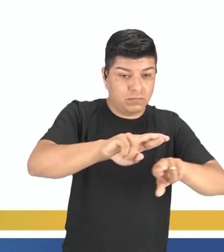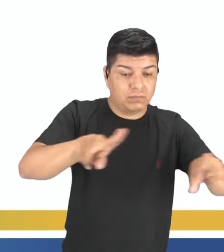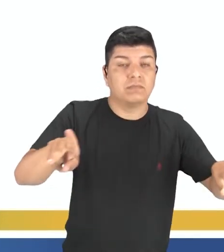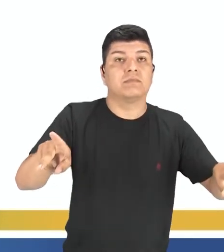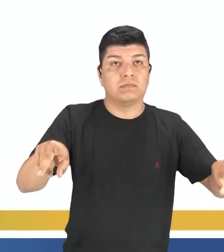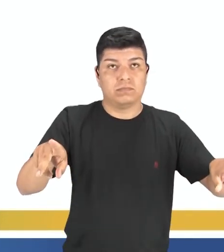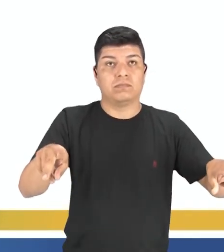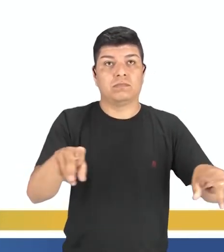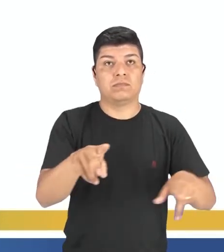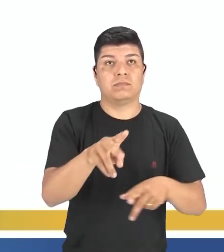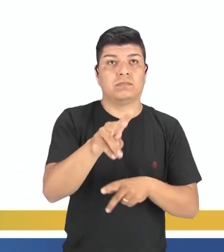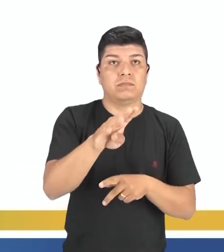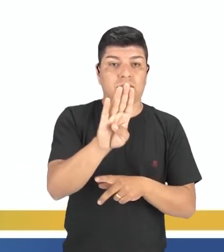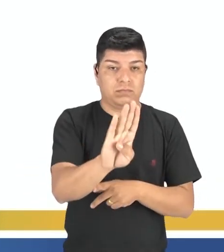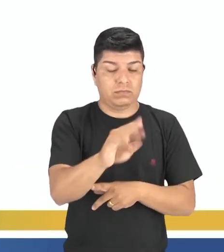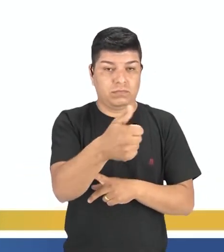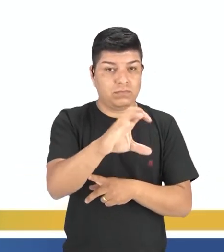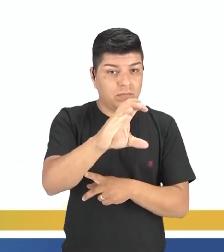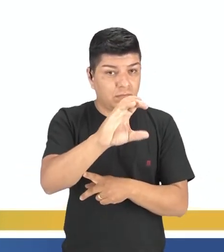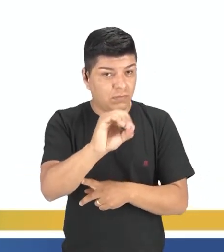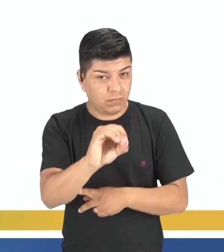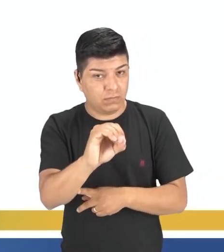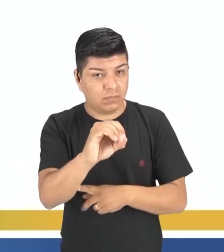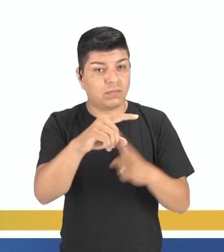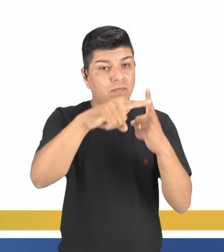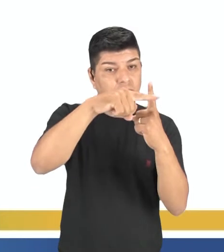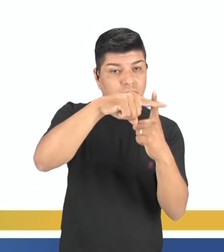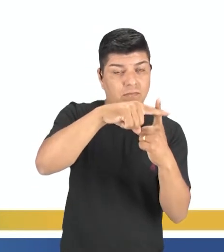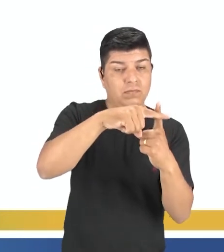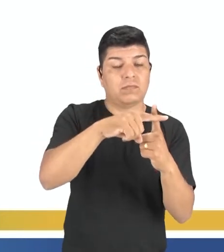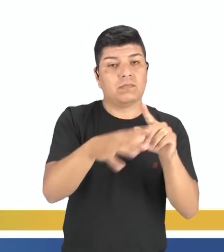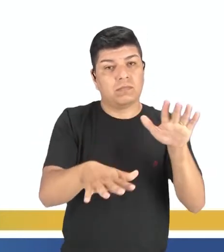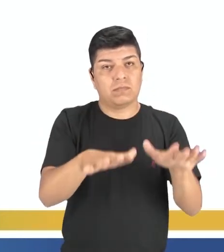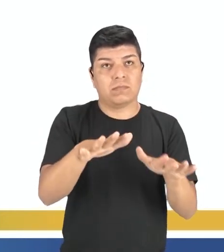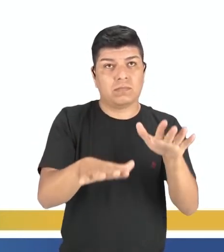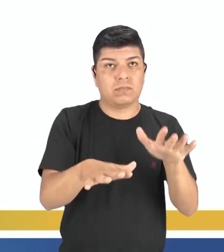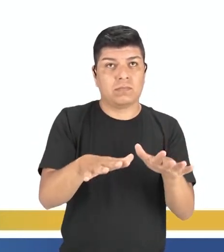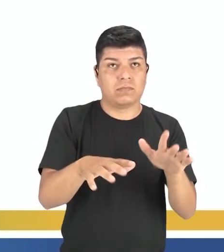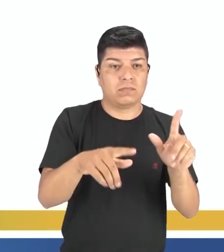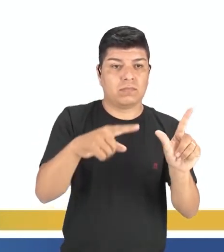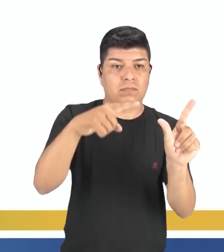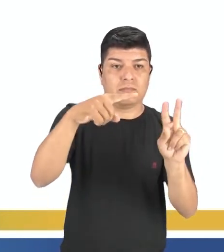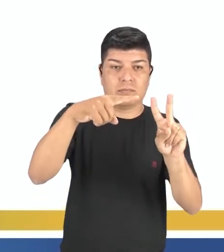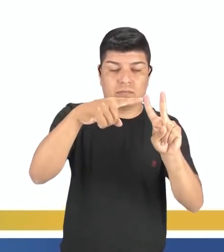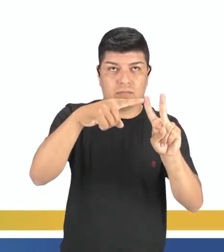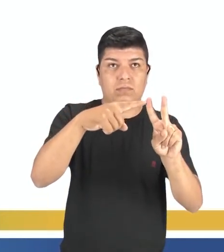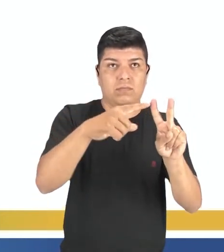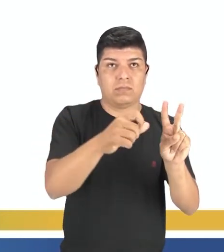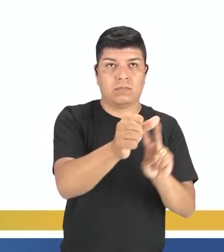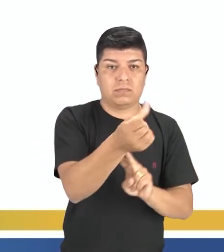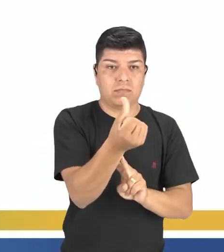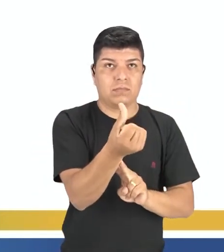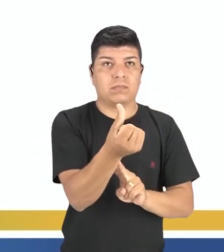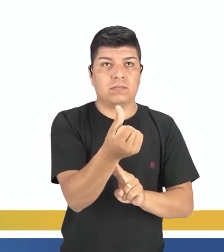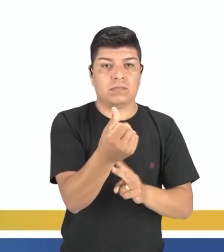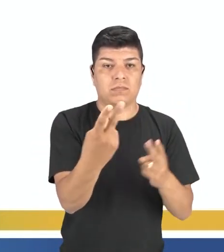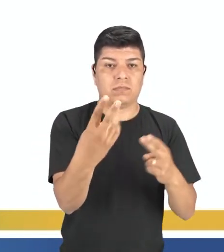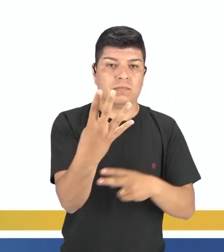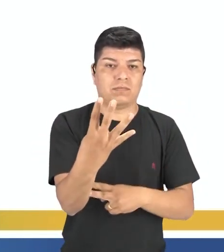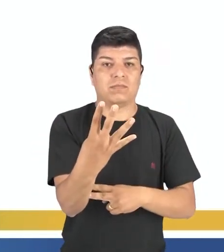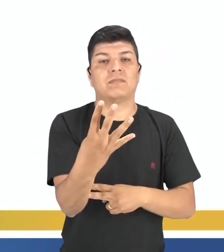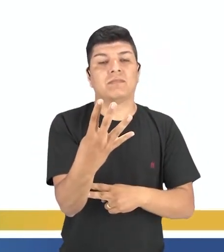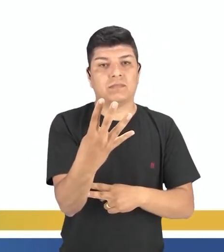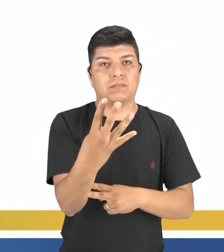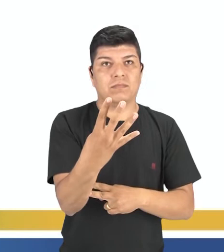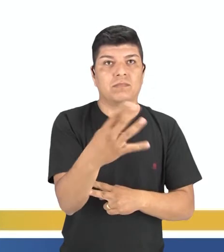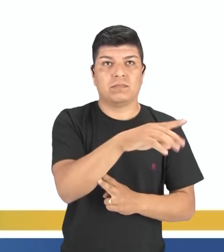b, então no caso do 10 que está positivo fica negativo. Mais ou menos, raiz de delta, raiz de 16, é 4, sobre